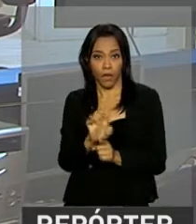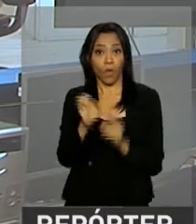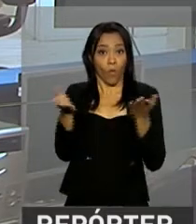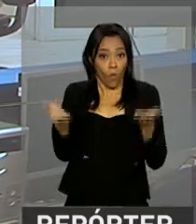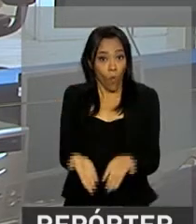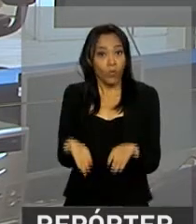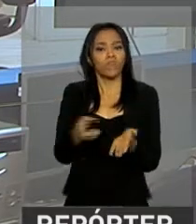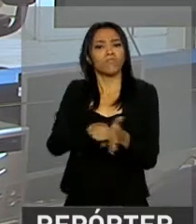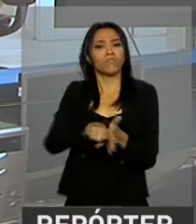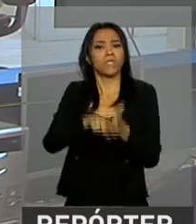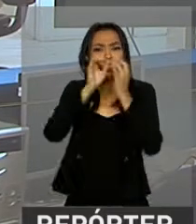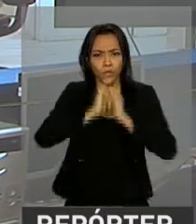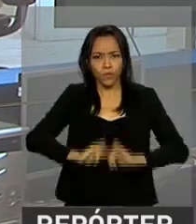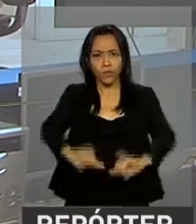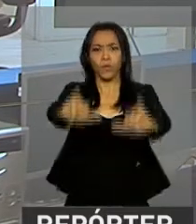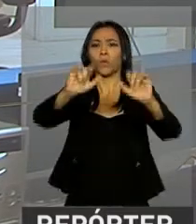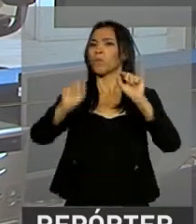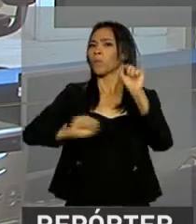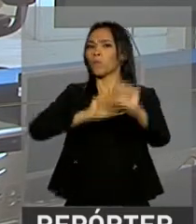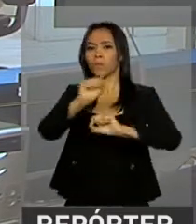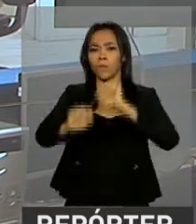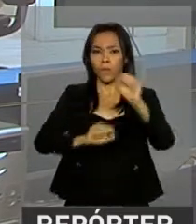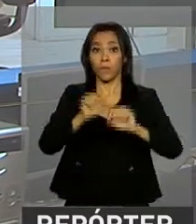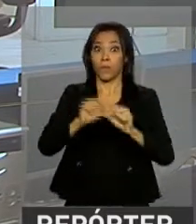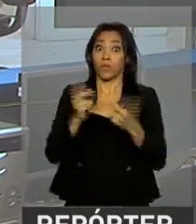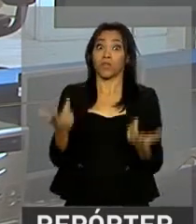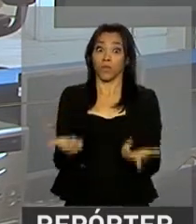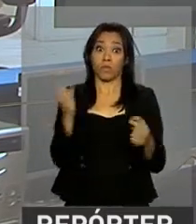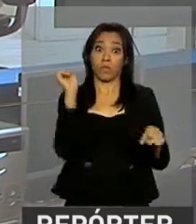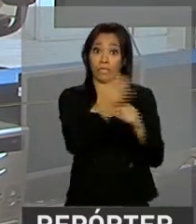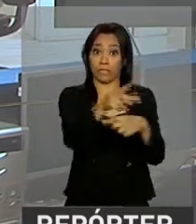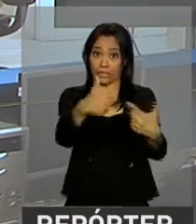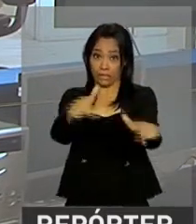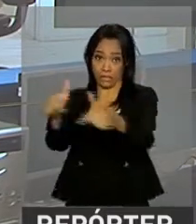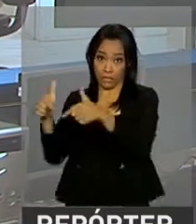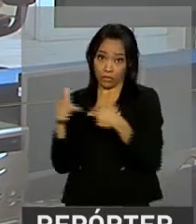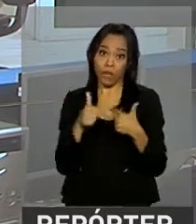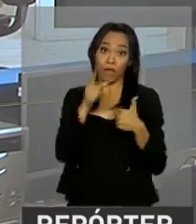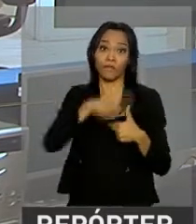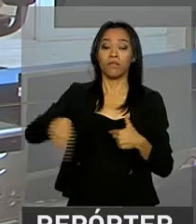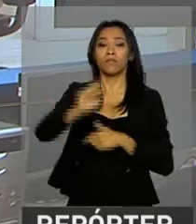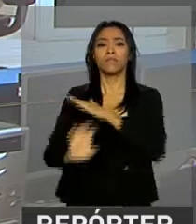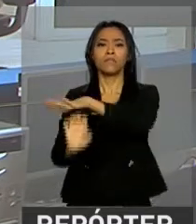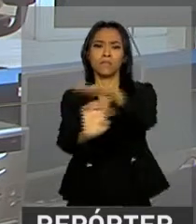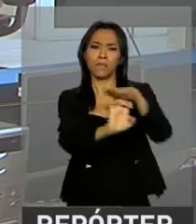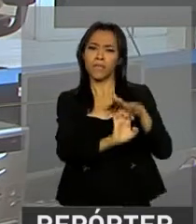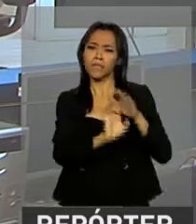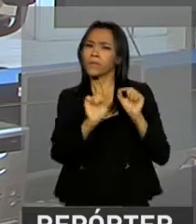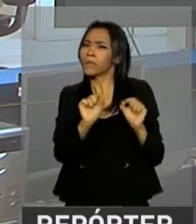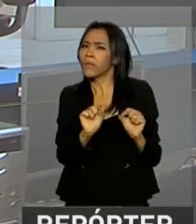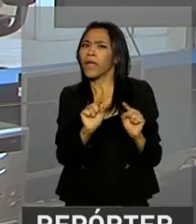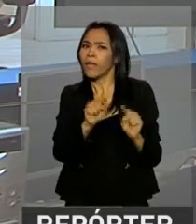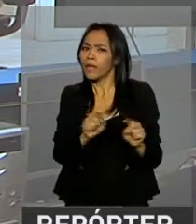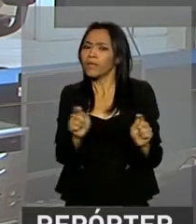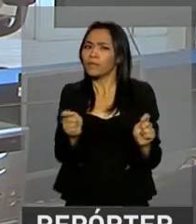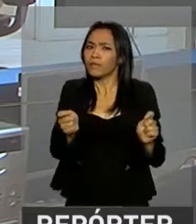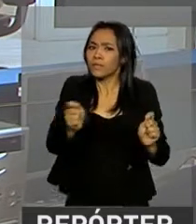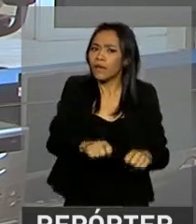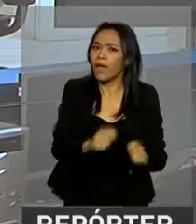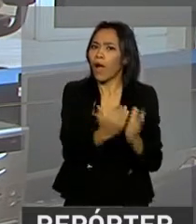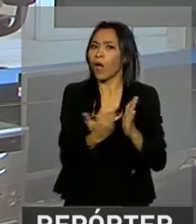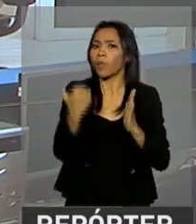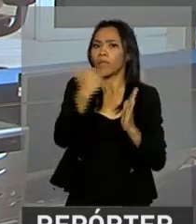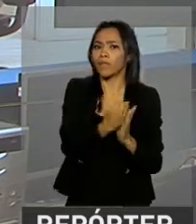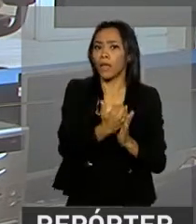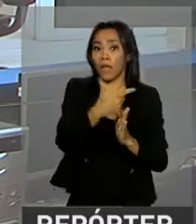uma pesquisa sobre a geração de emprego nas empresas de alto rendimento, aquelas que conseguem aumentar em pelo